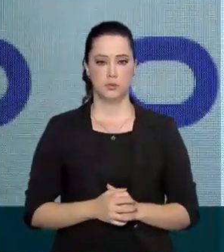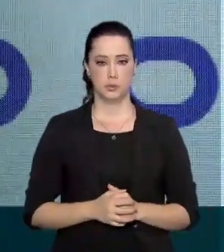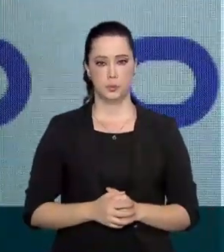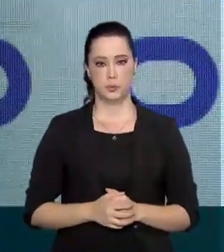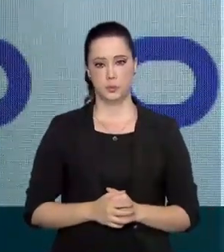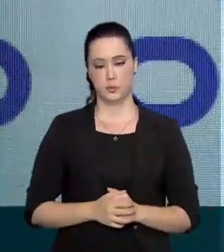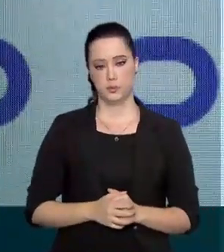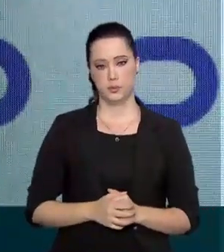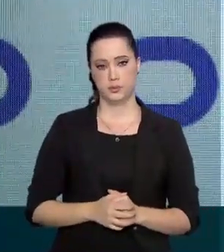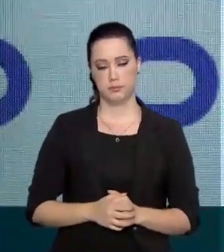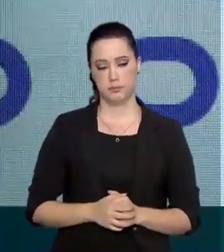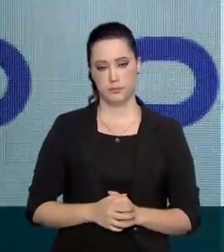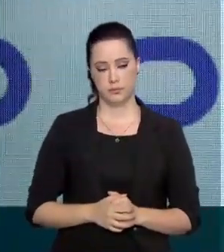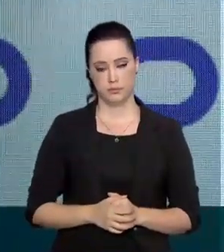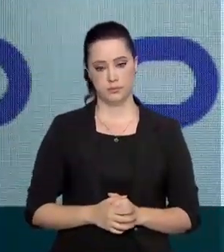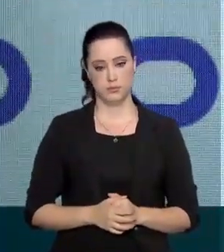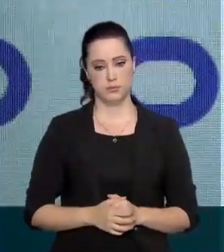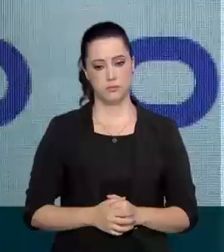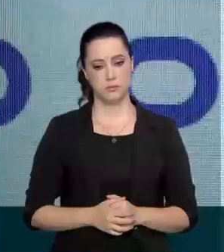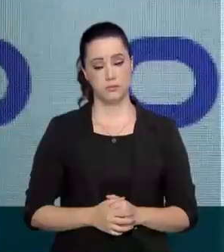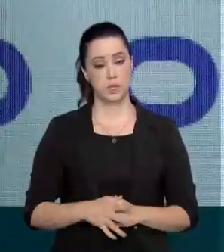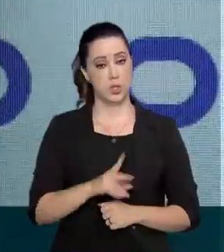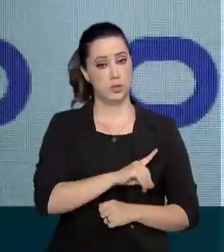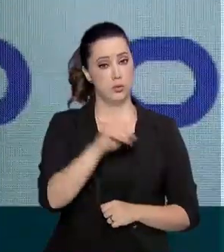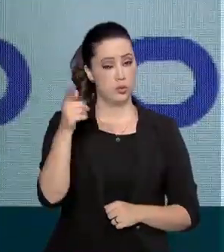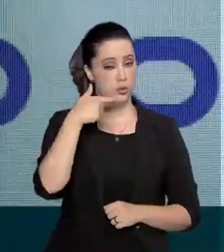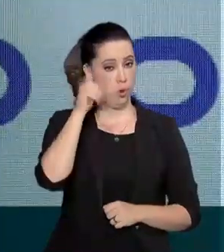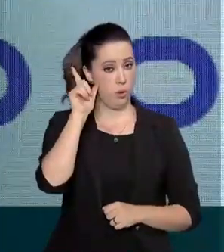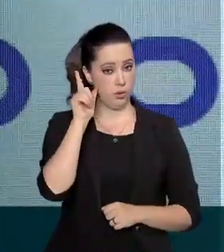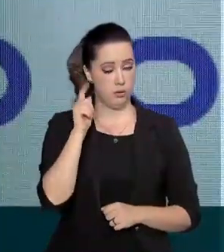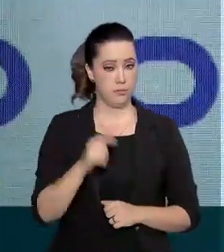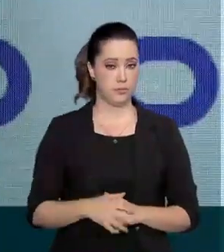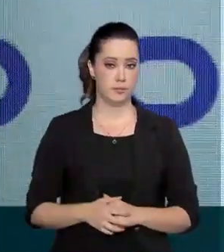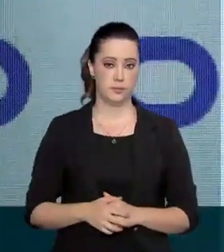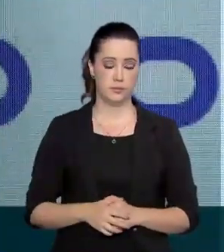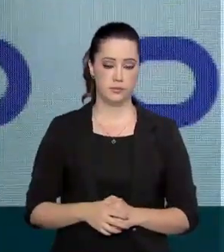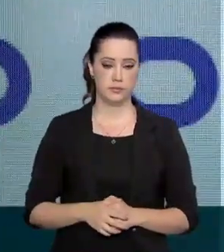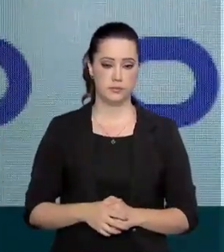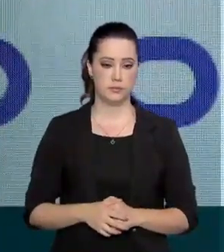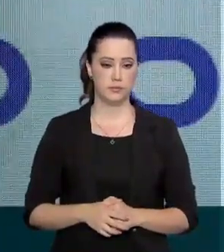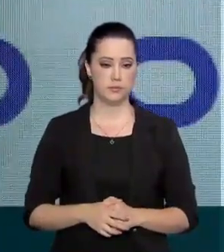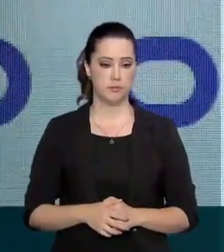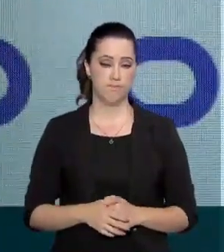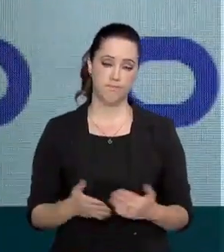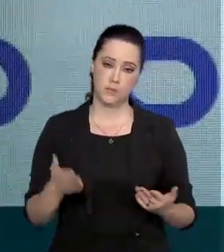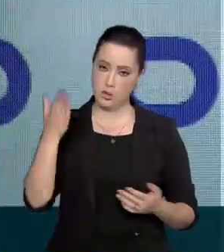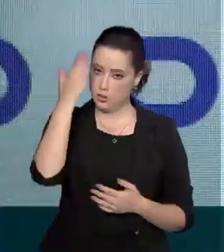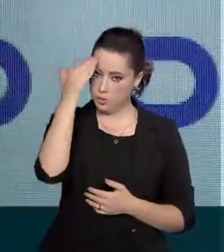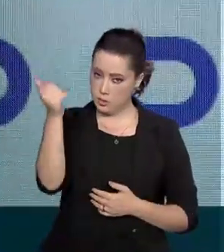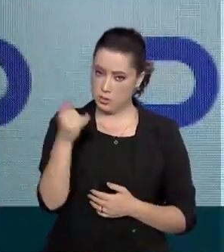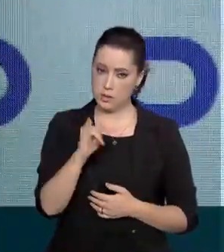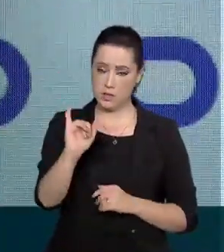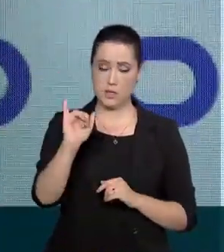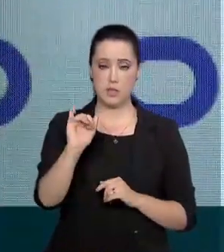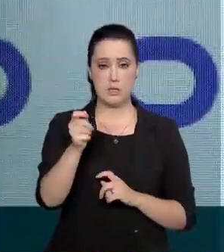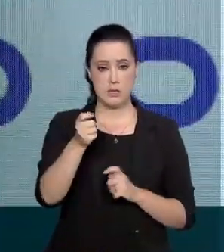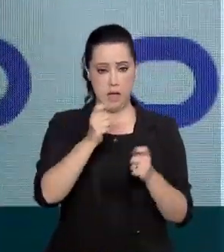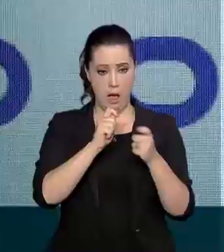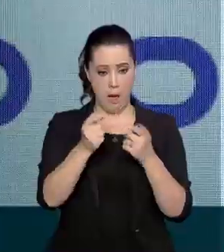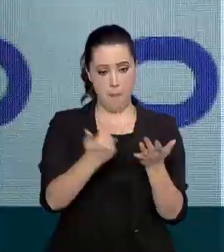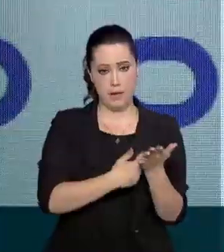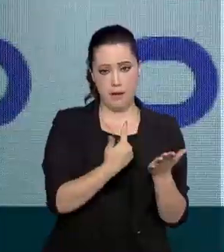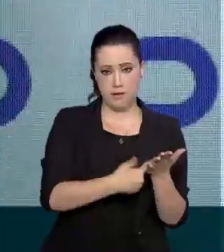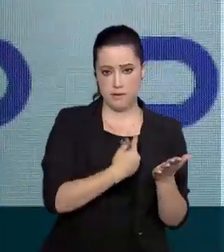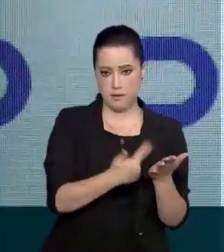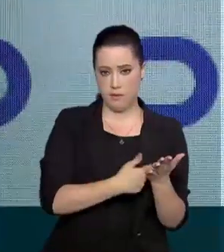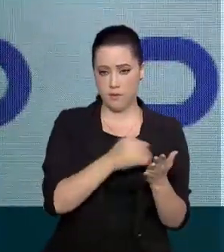No dia de ontem, Eu não sei se a imprensa de papel vai